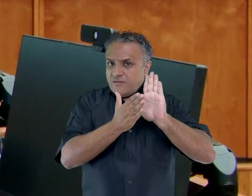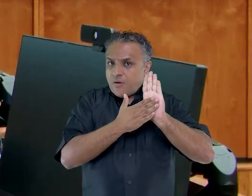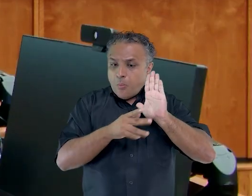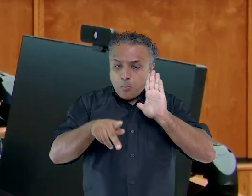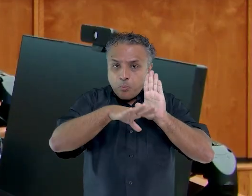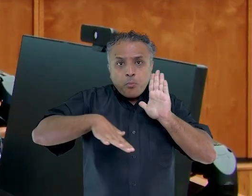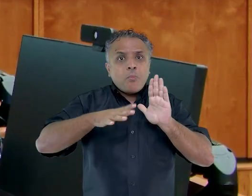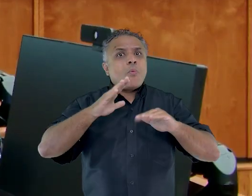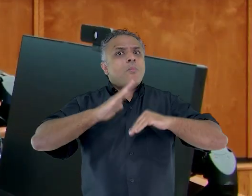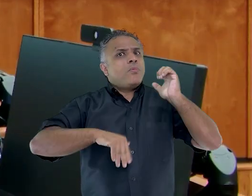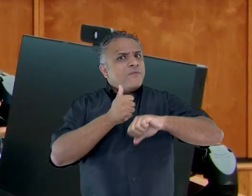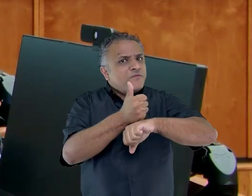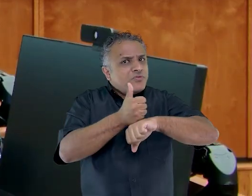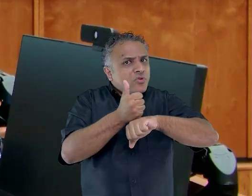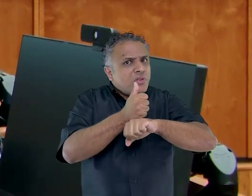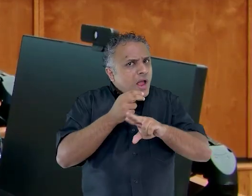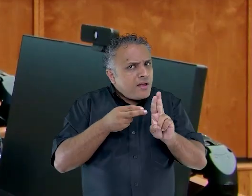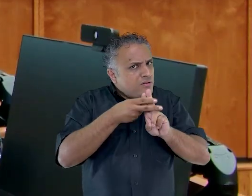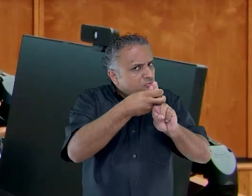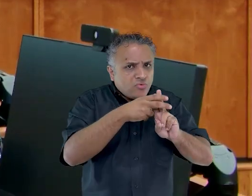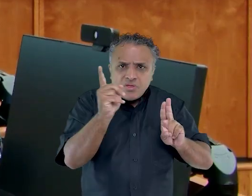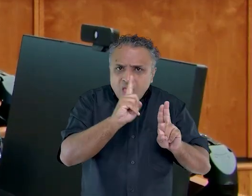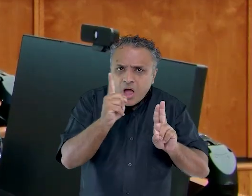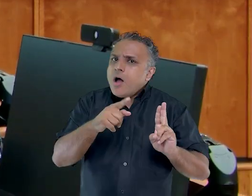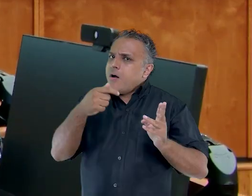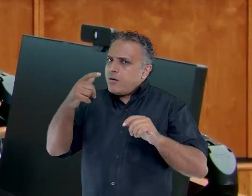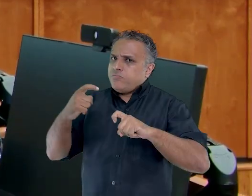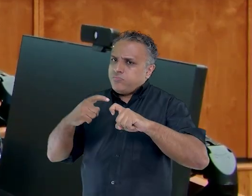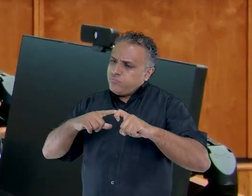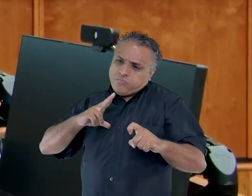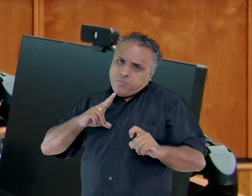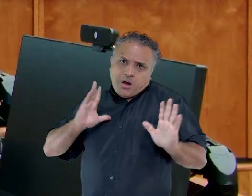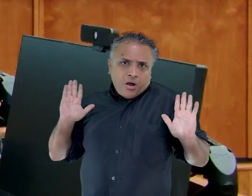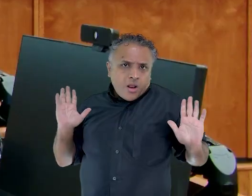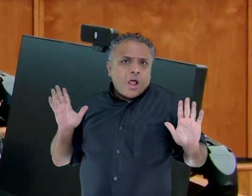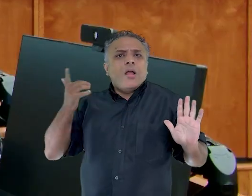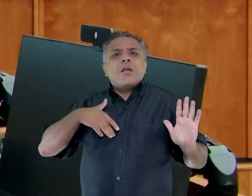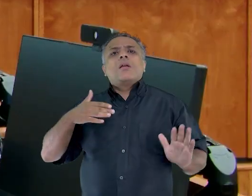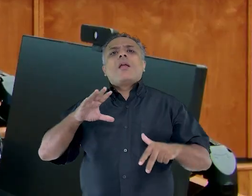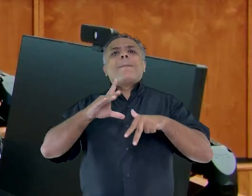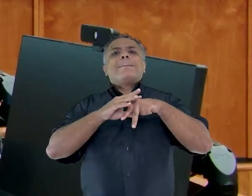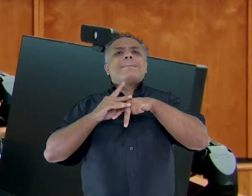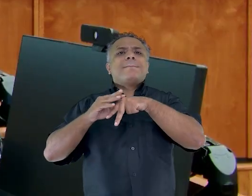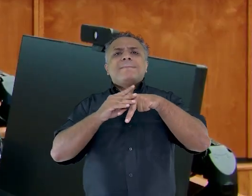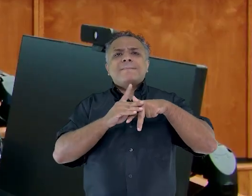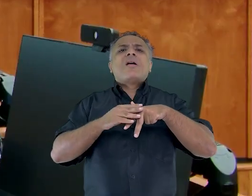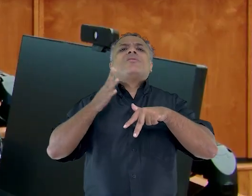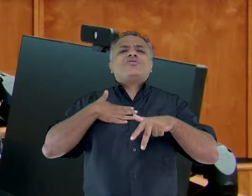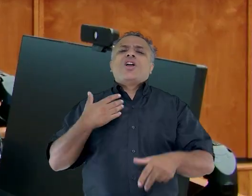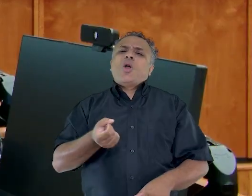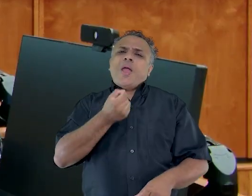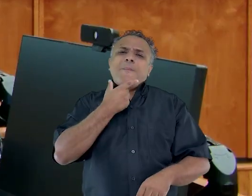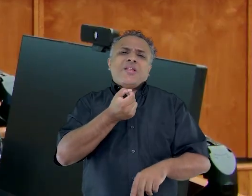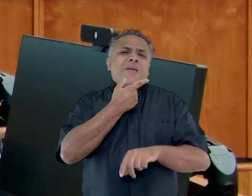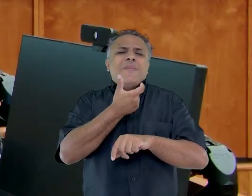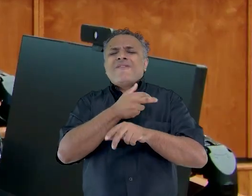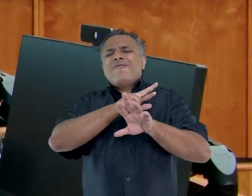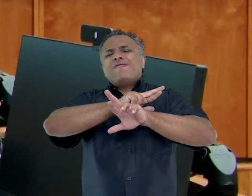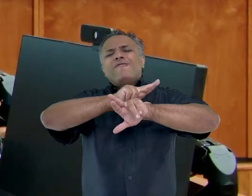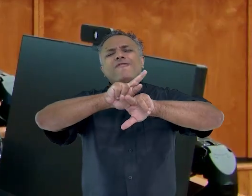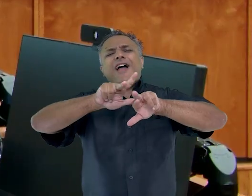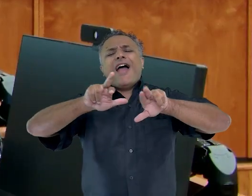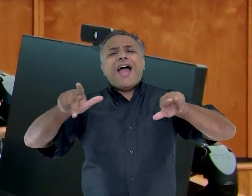exclusivamente por profissional vinculado ao SUS. No caso, o laudo médico apontou que a paciente já fez uso de vários medicamentos